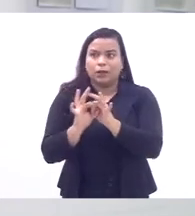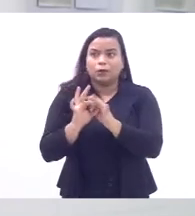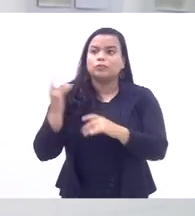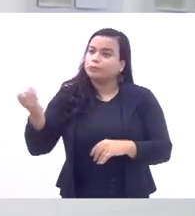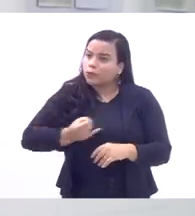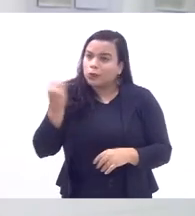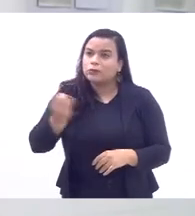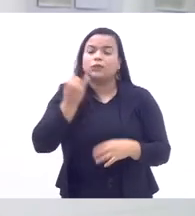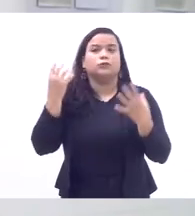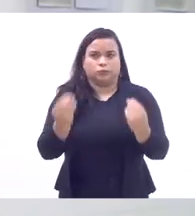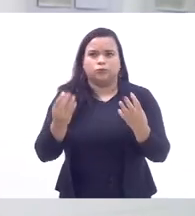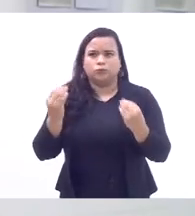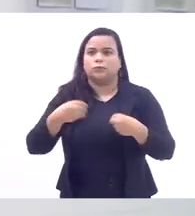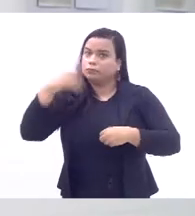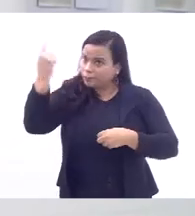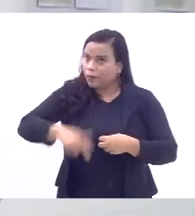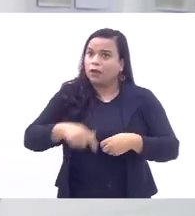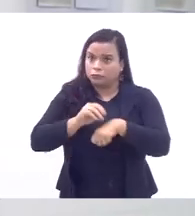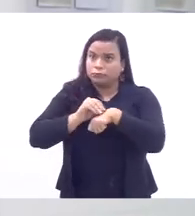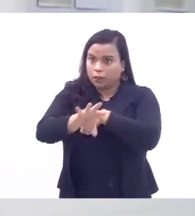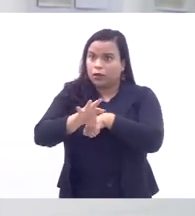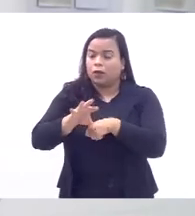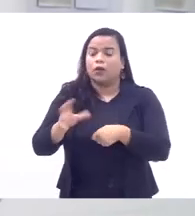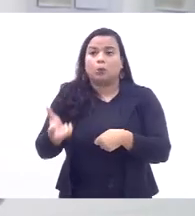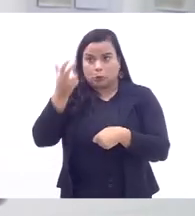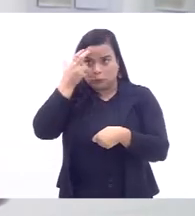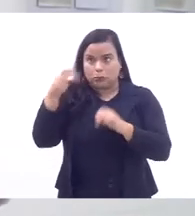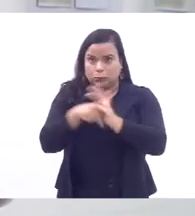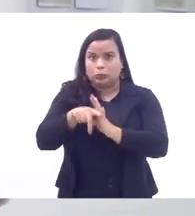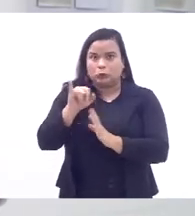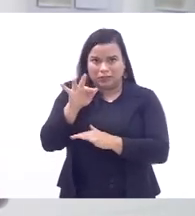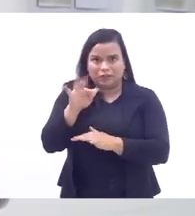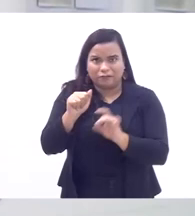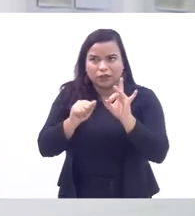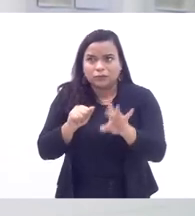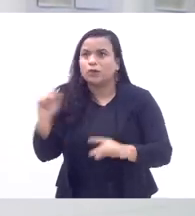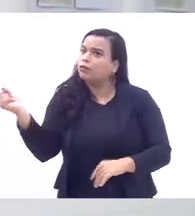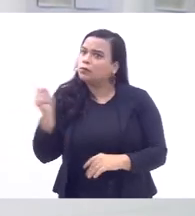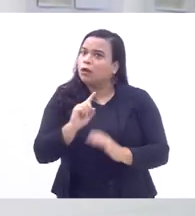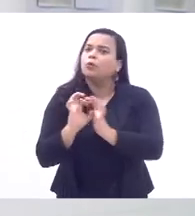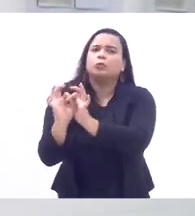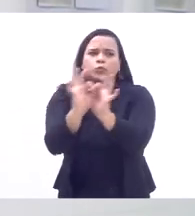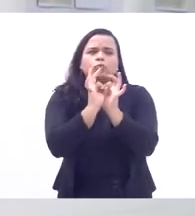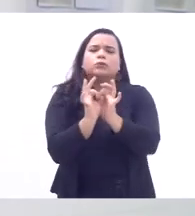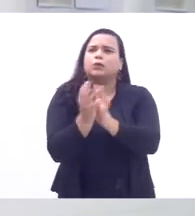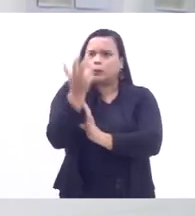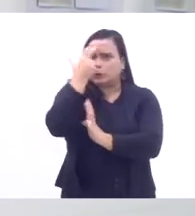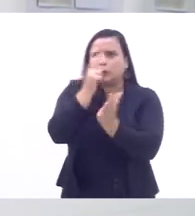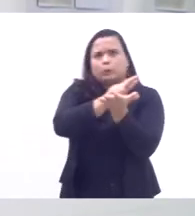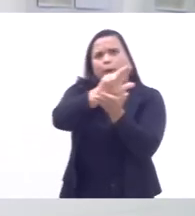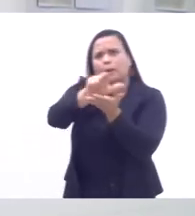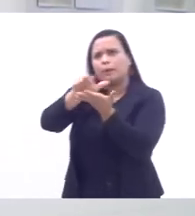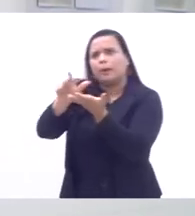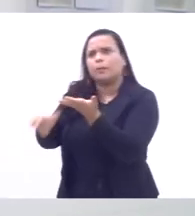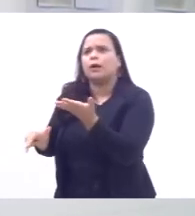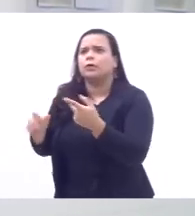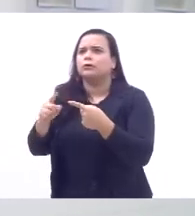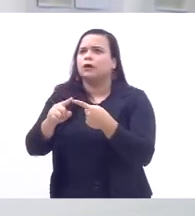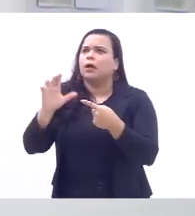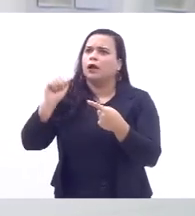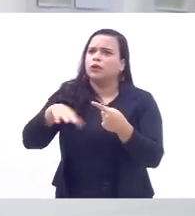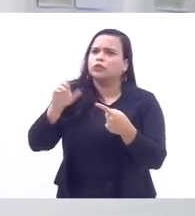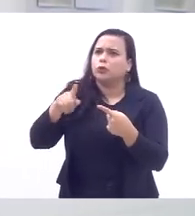extremamente necessário, e eu digo mais, não só a cultura de Ifá, se unir com demais cultura, com o candomblé,